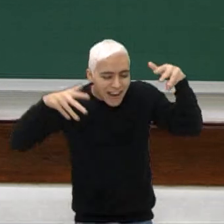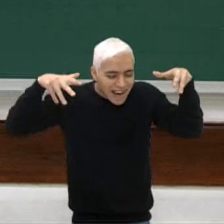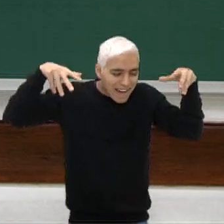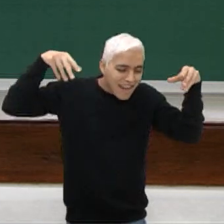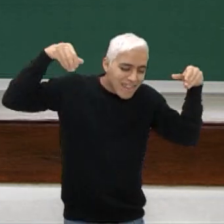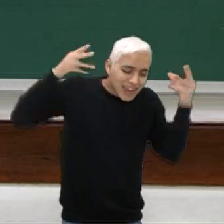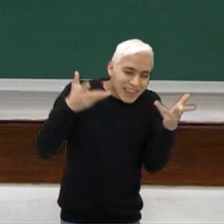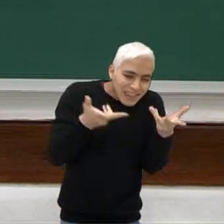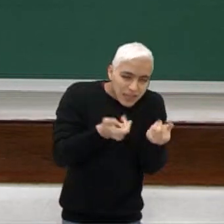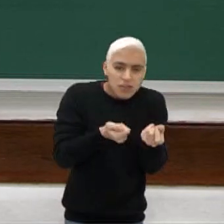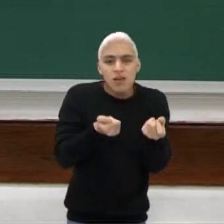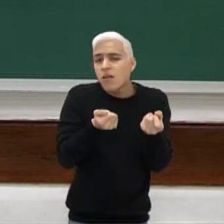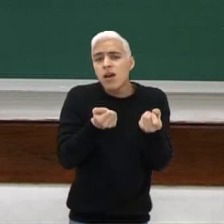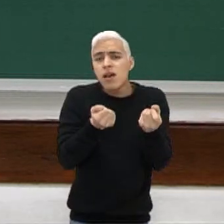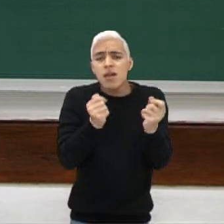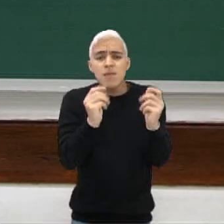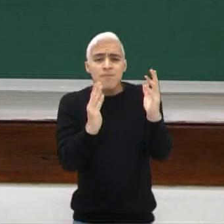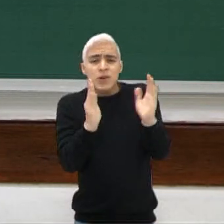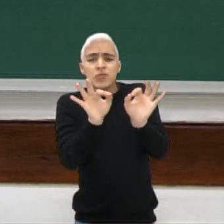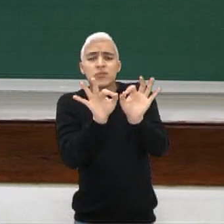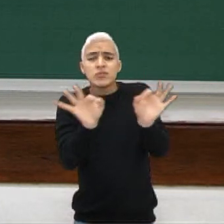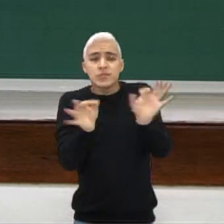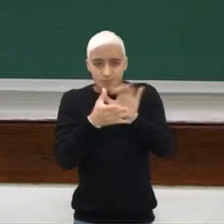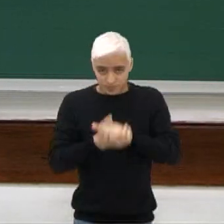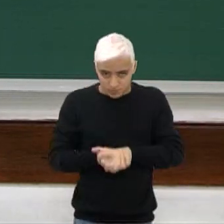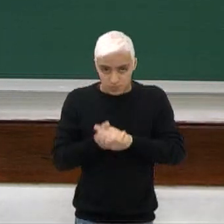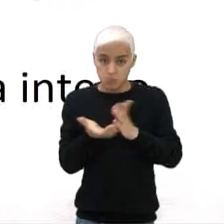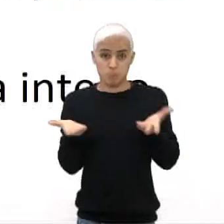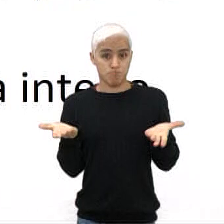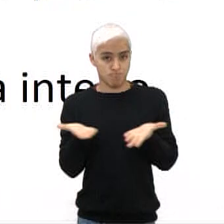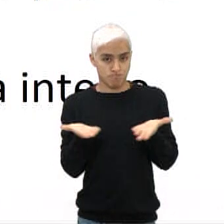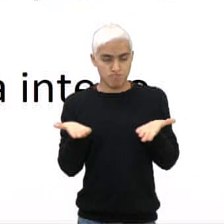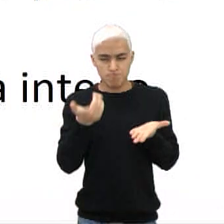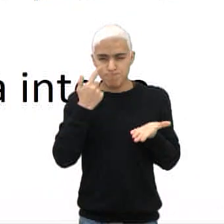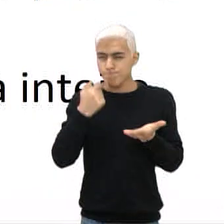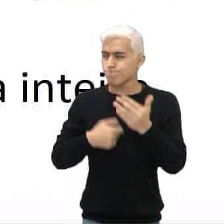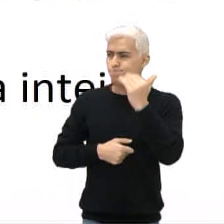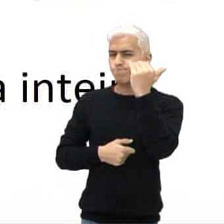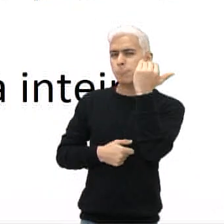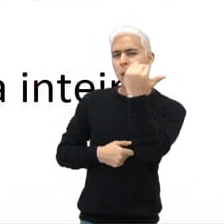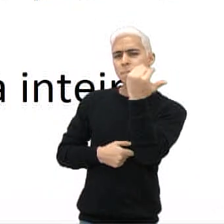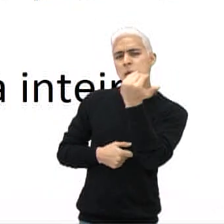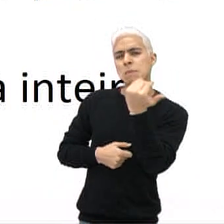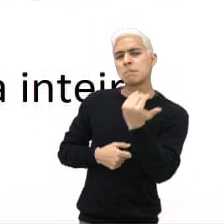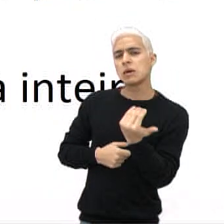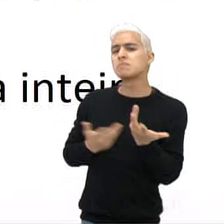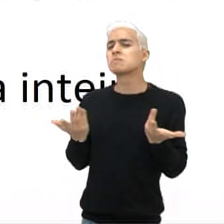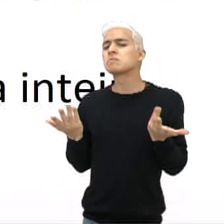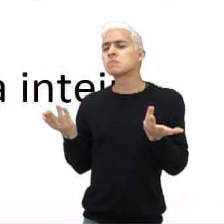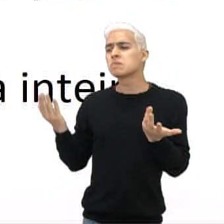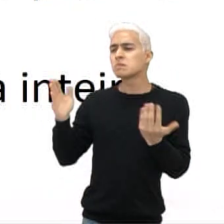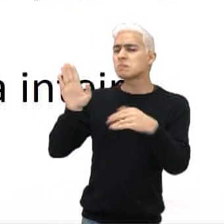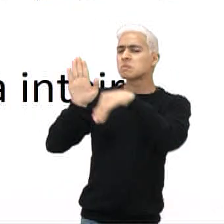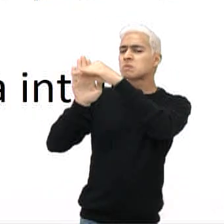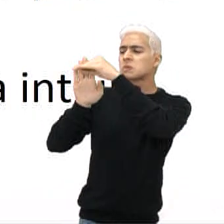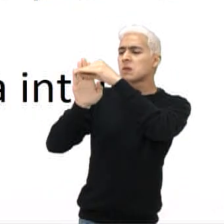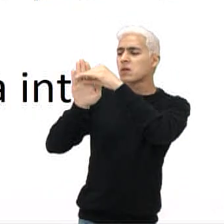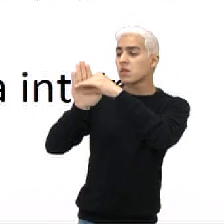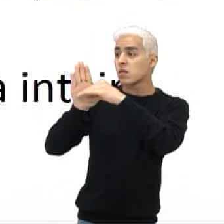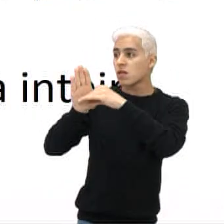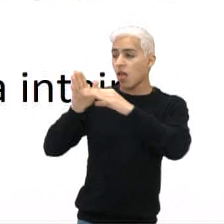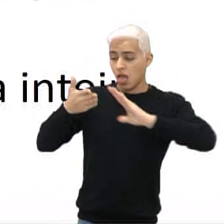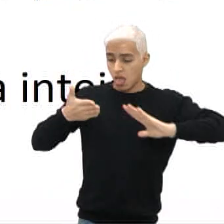período simples. Agora, de acordo com as orações, como podemos